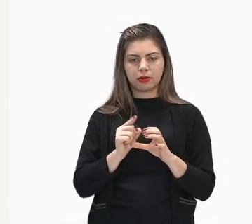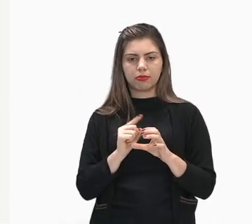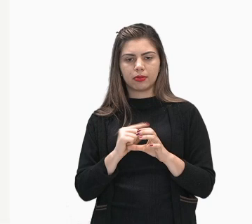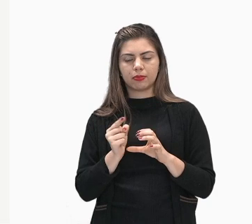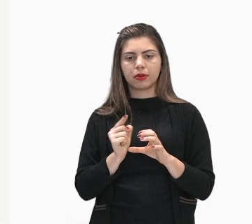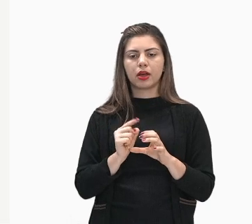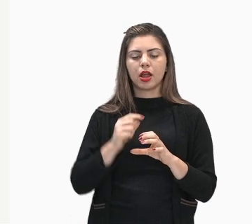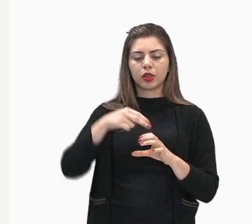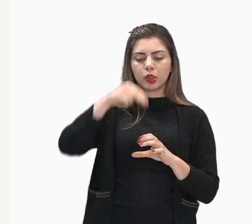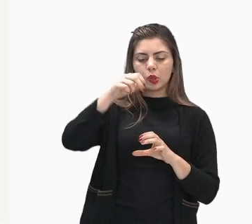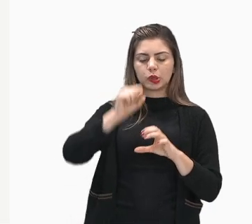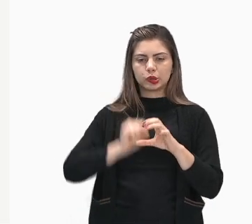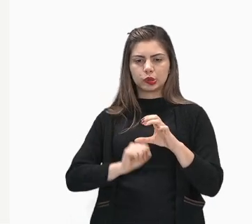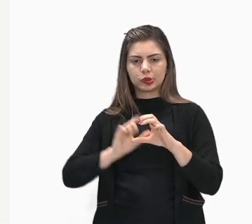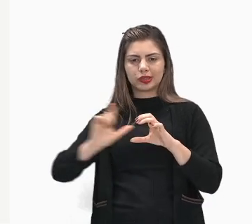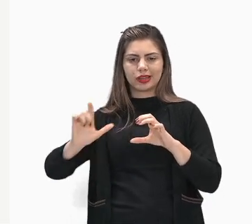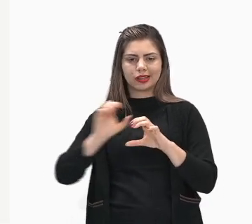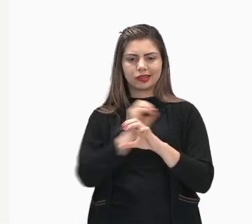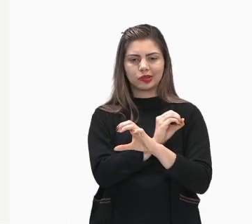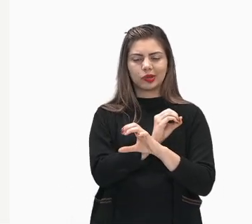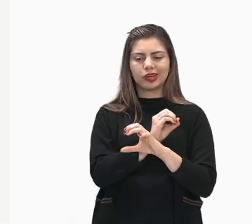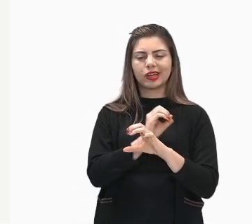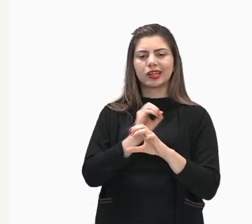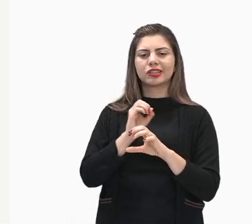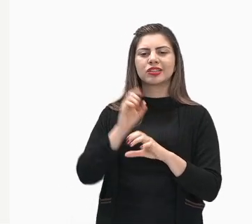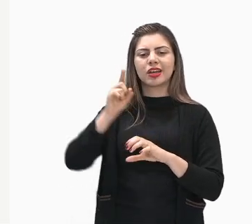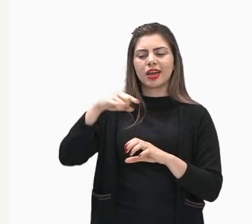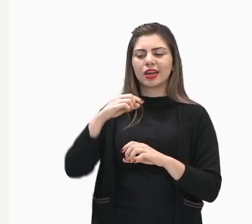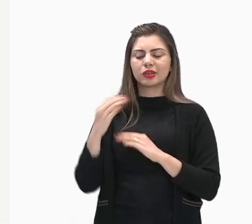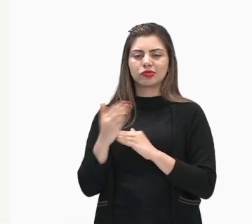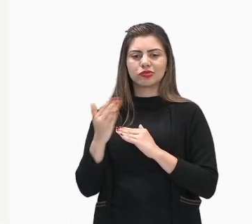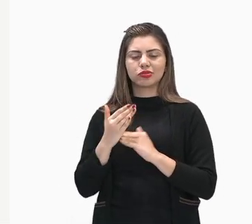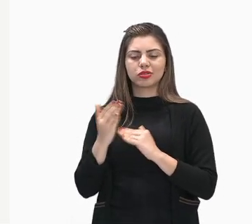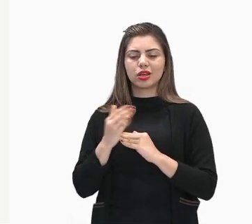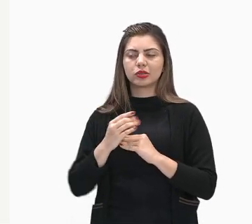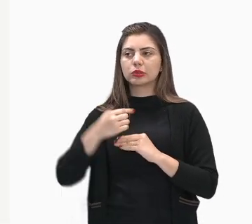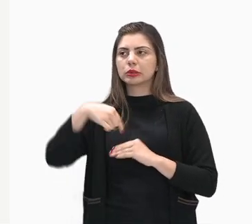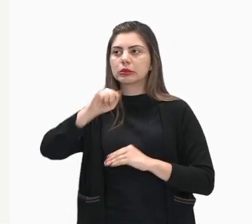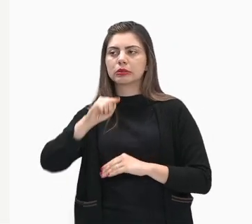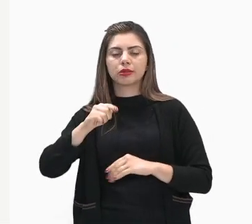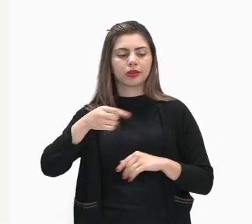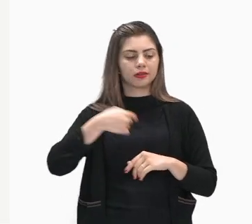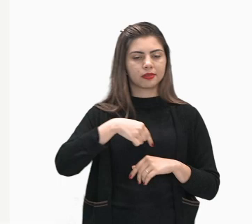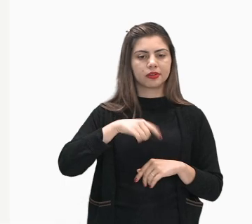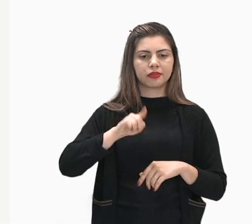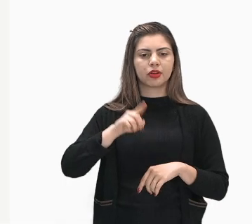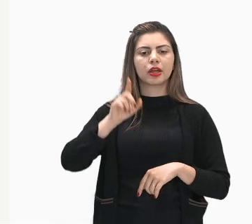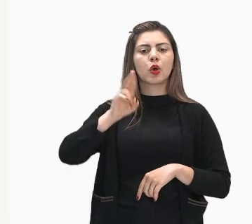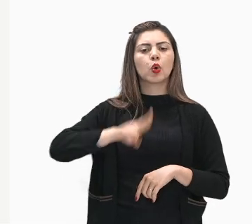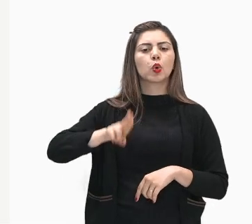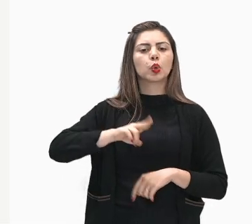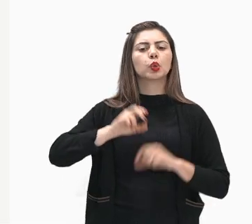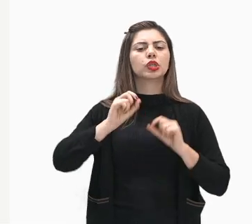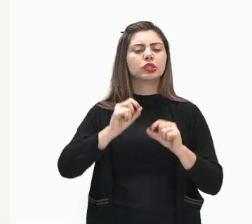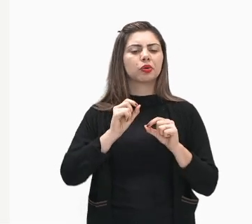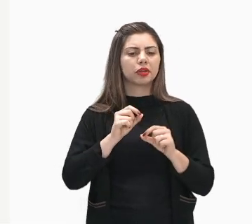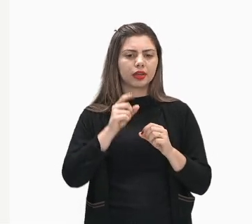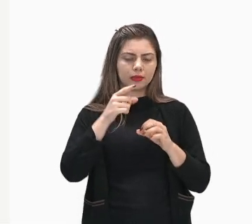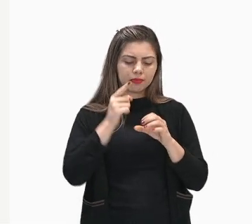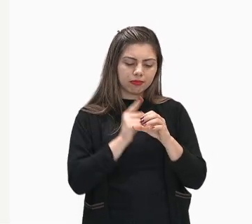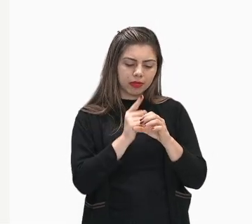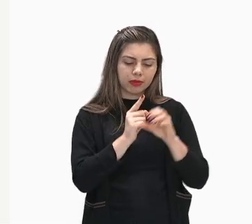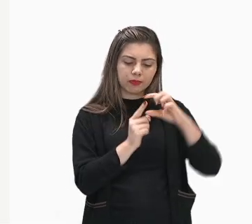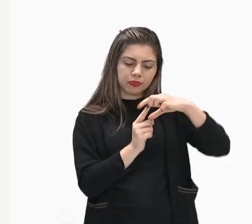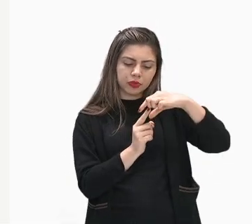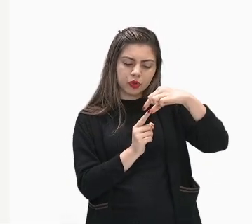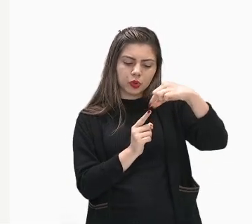de orientação, ela utiliza uma pequena agulha imantada. E se aquela agulhinha lá é imantada,